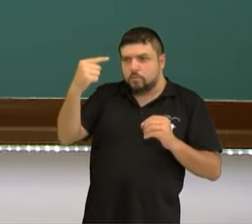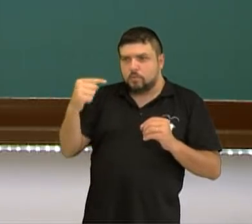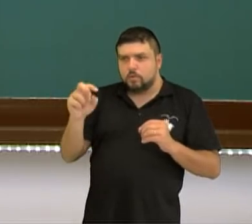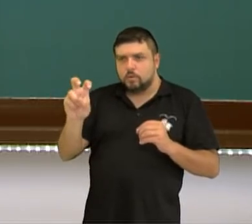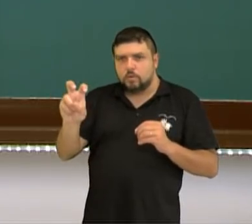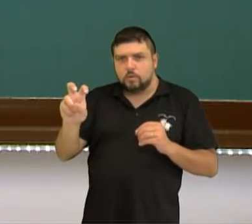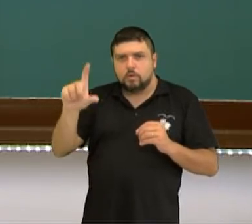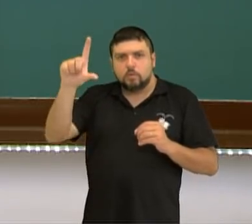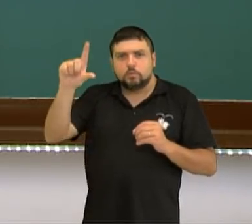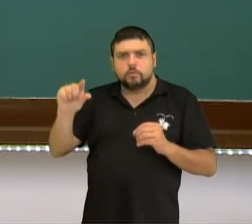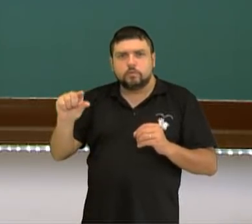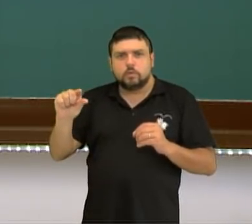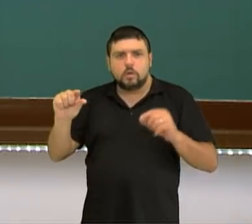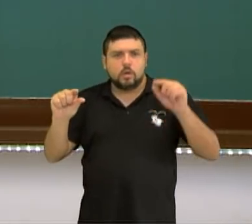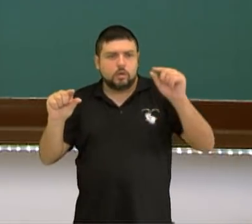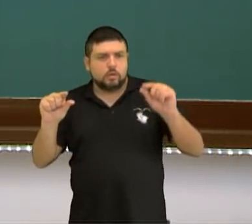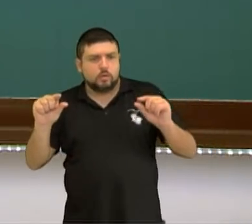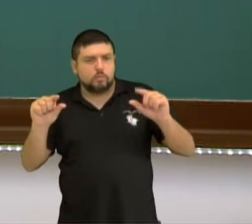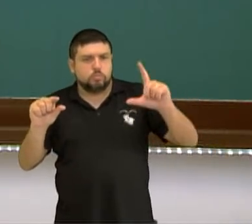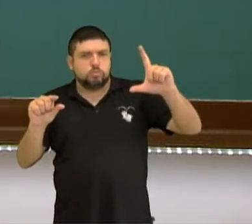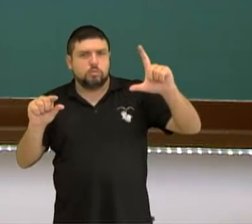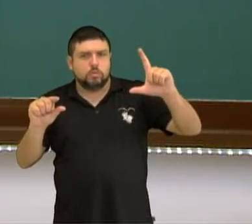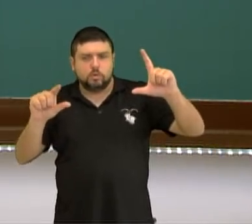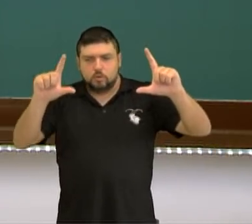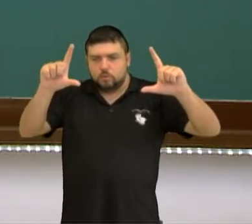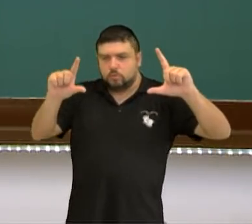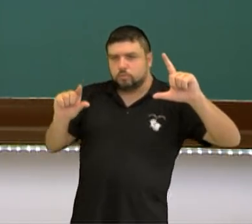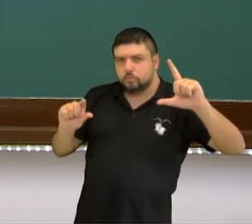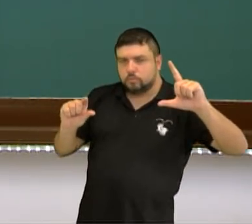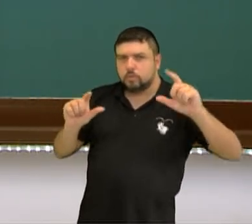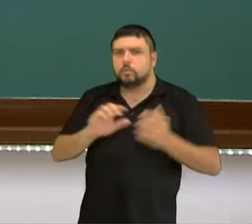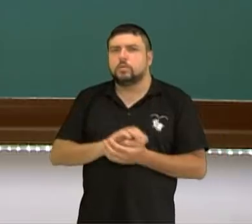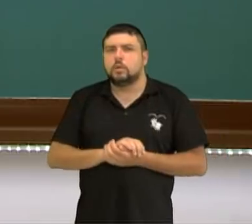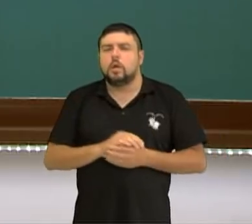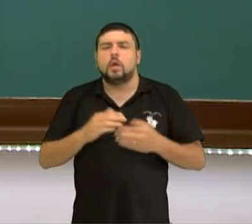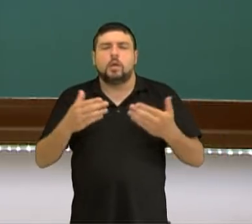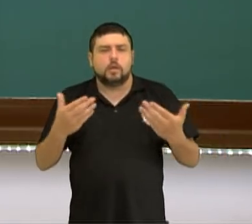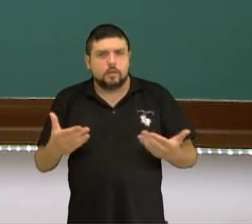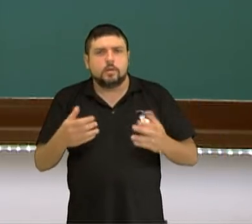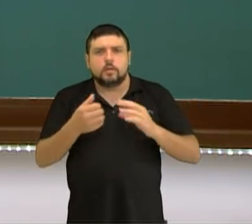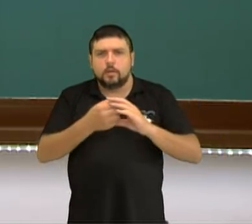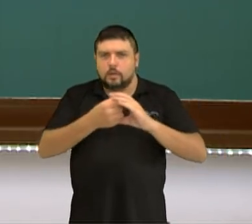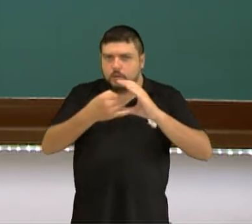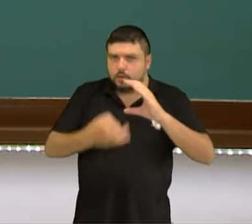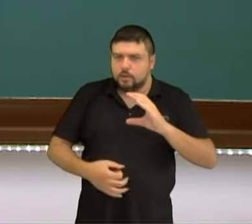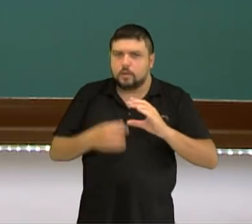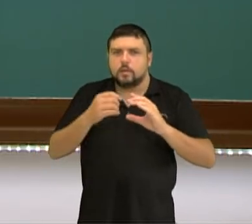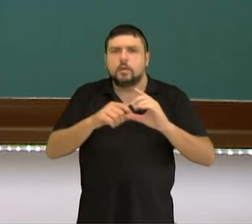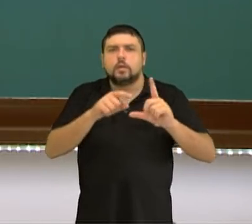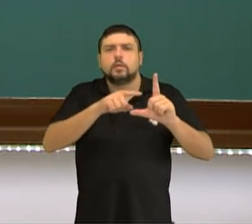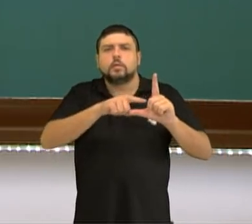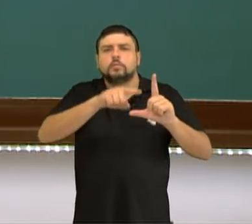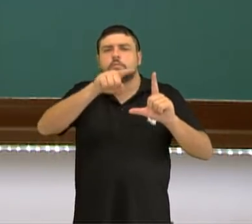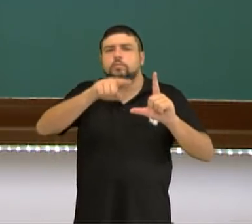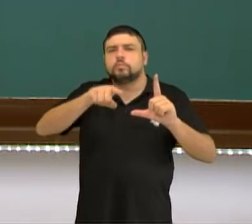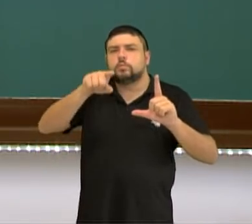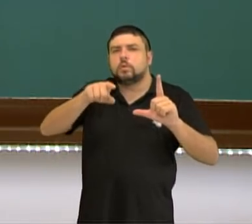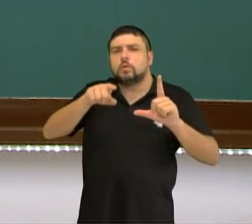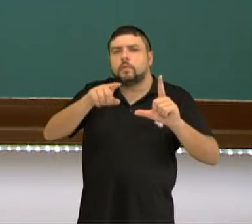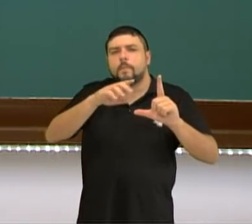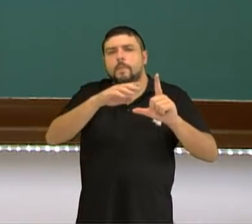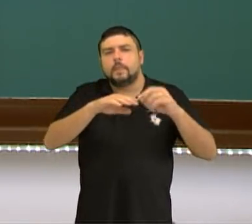para o 3, do 3 para o 1. Então, é a característica de uma função ou de um gráfico que está em